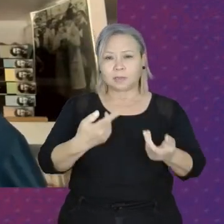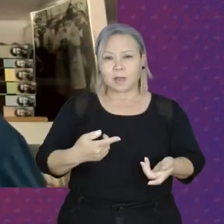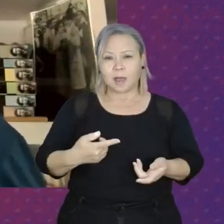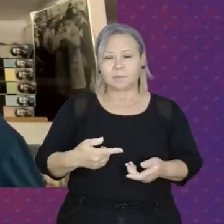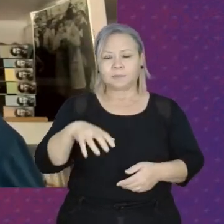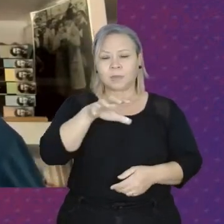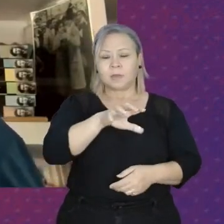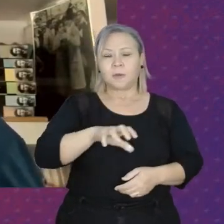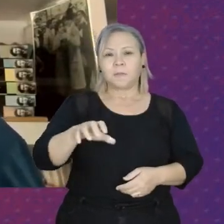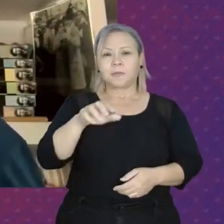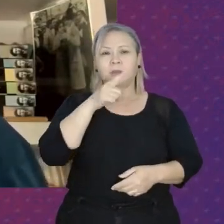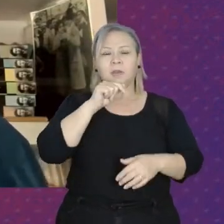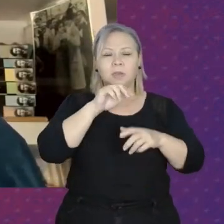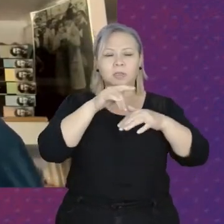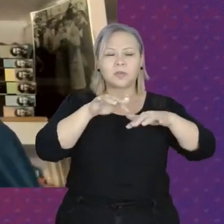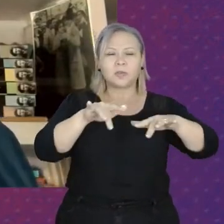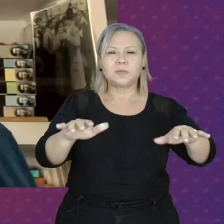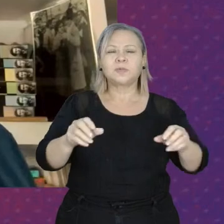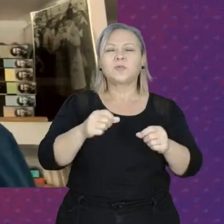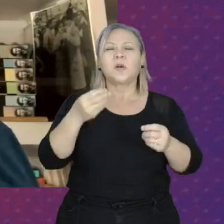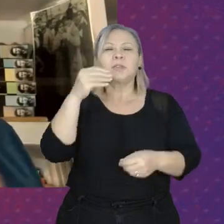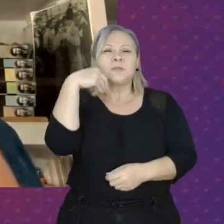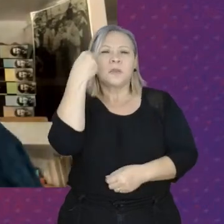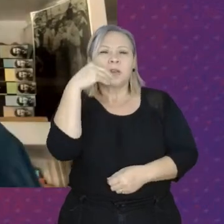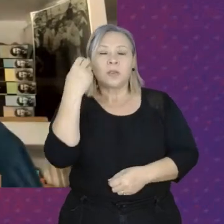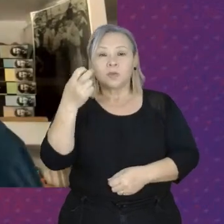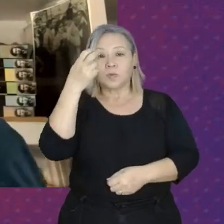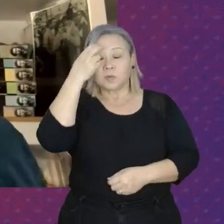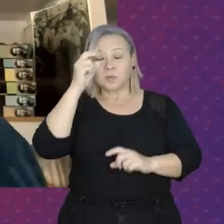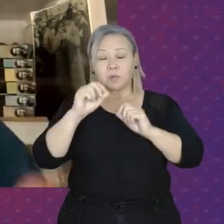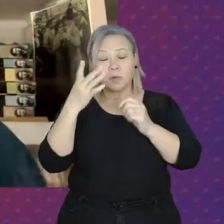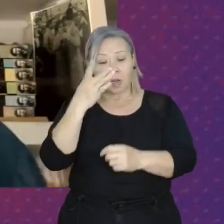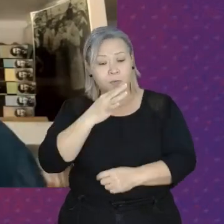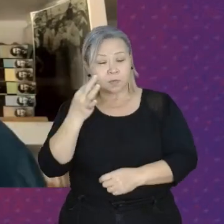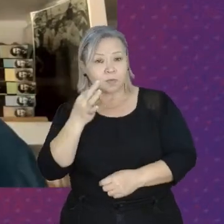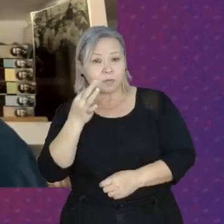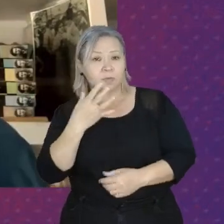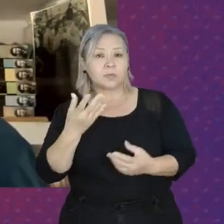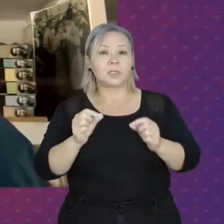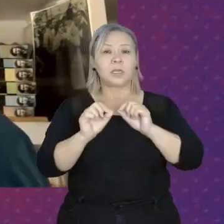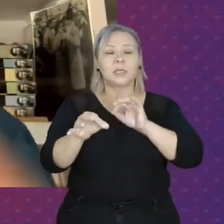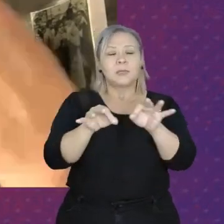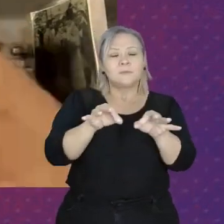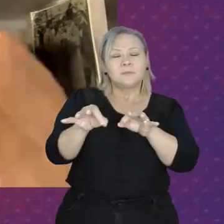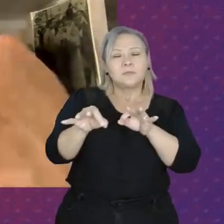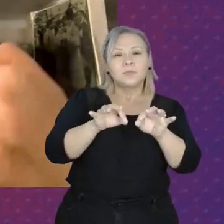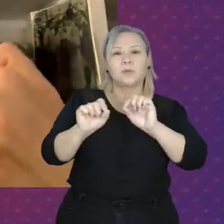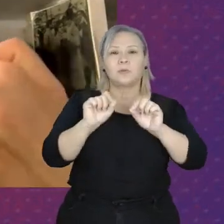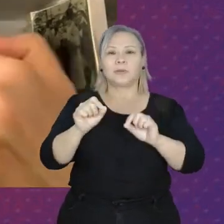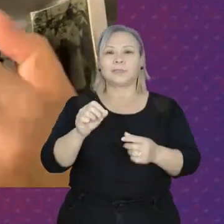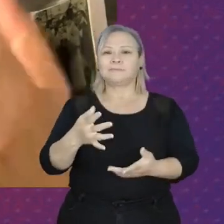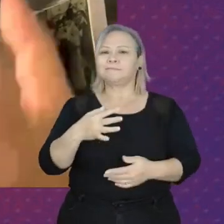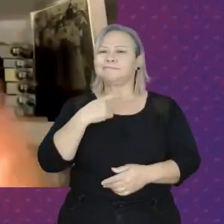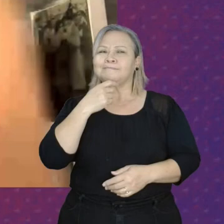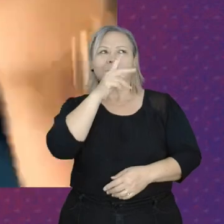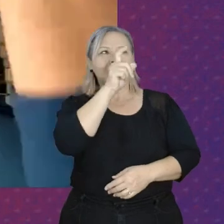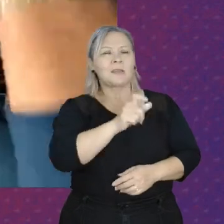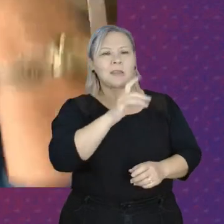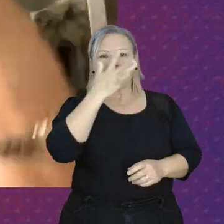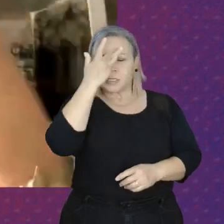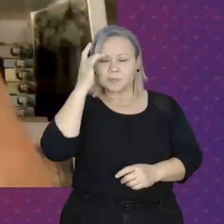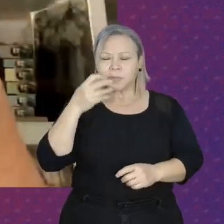quantas experiências culturais bonitas que nascem, que se constroem, que ninguém conhece. E quanto da